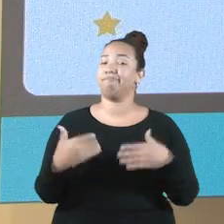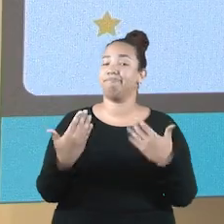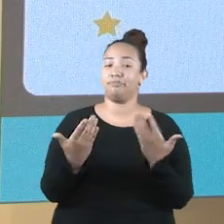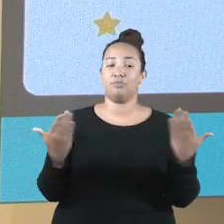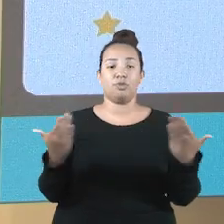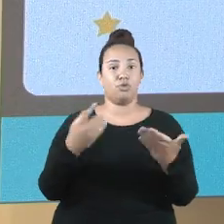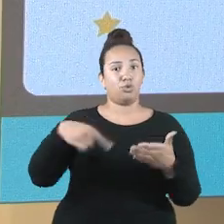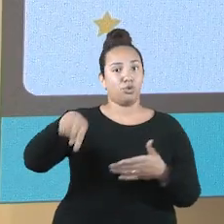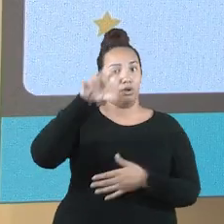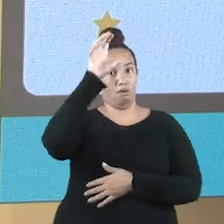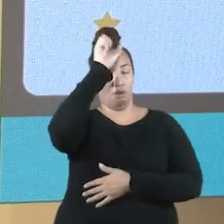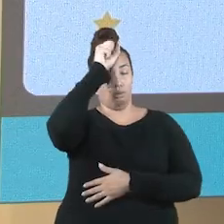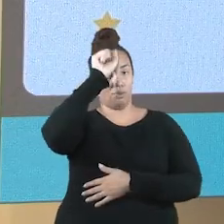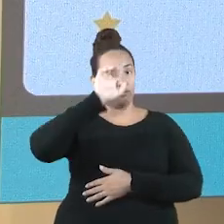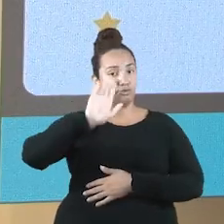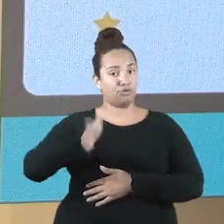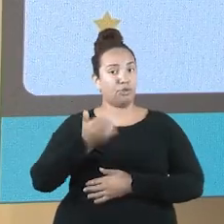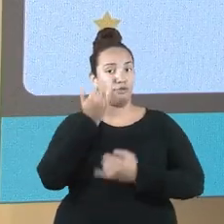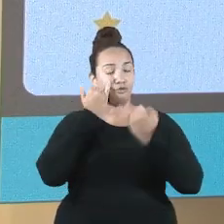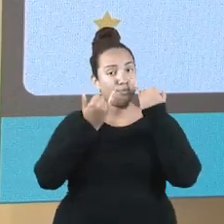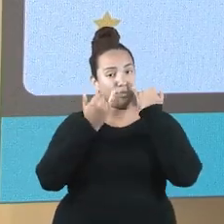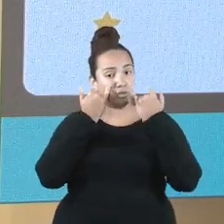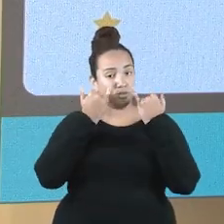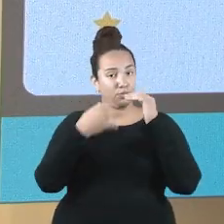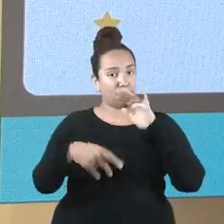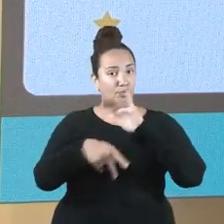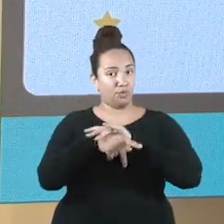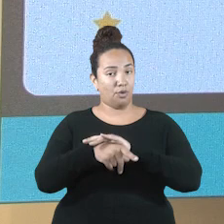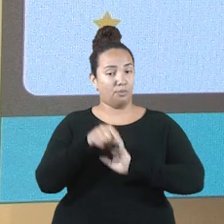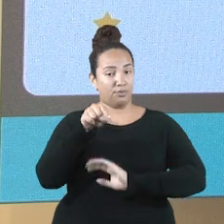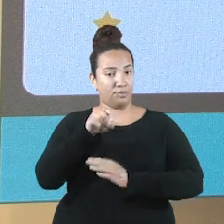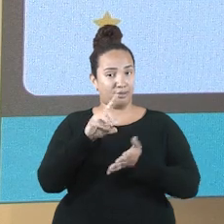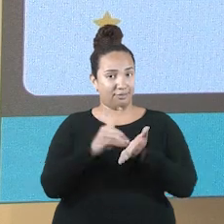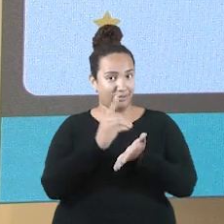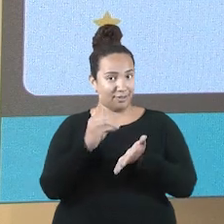Bom, agora que já aprendemos quais as informações